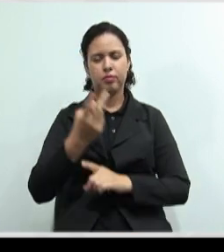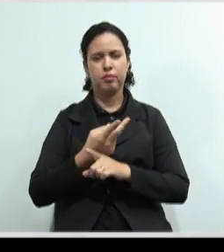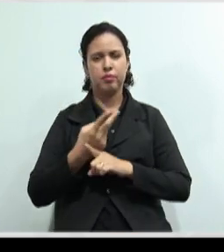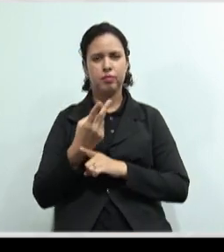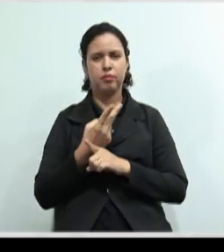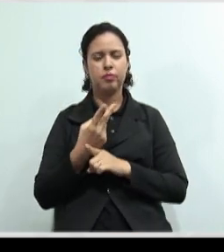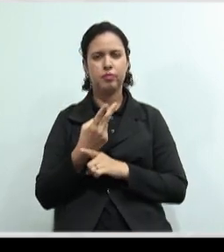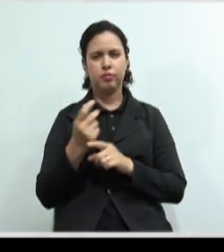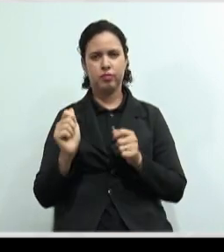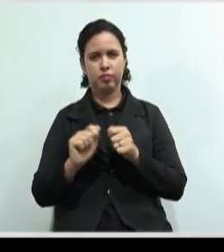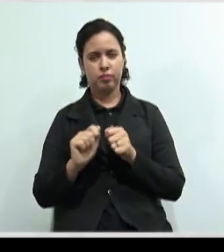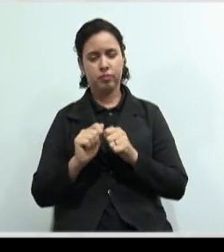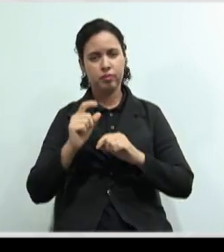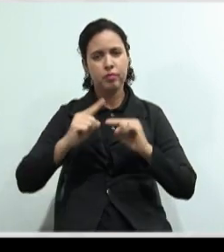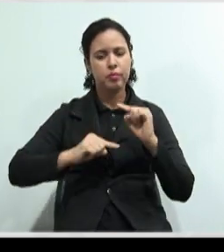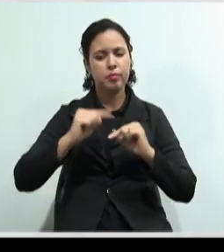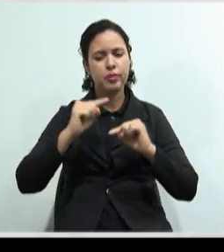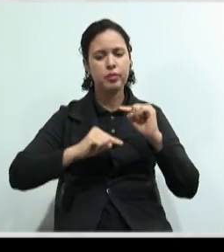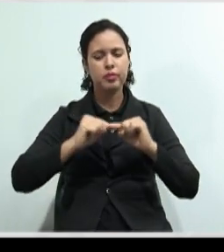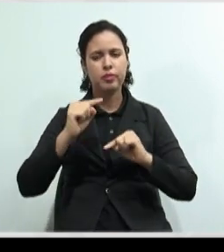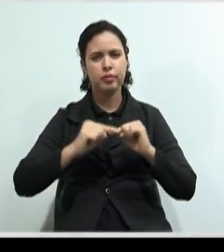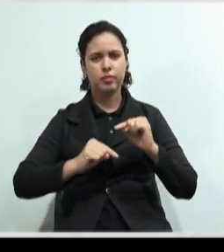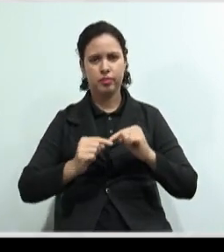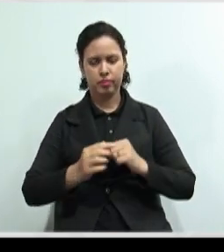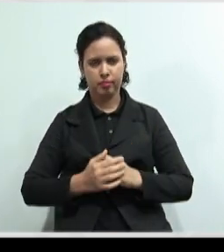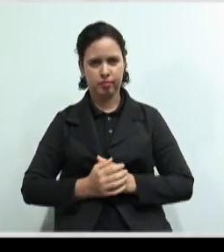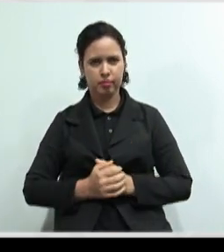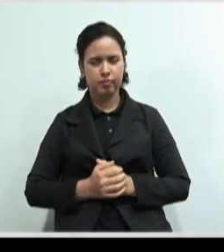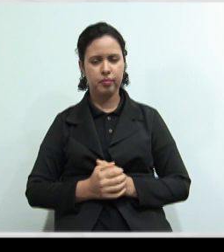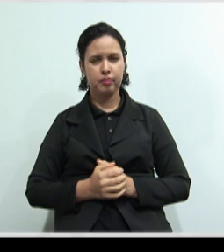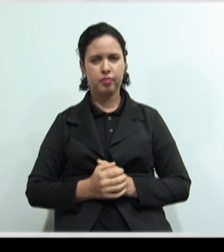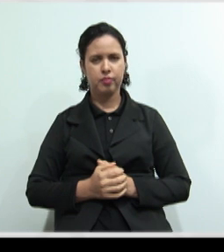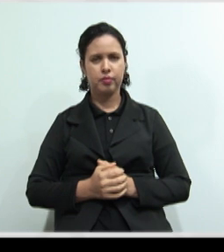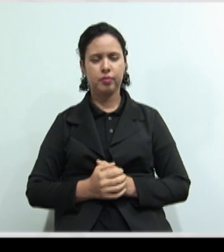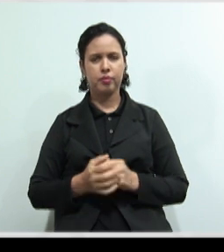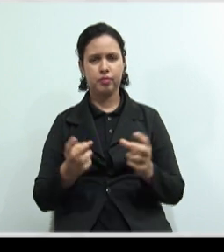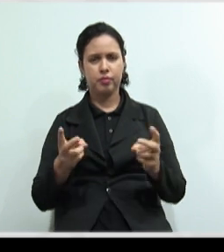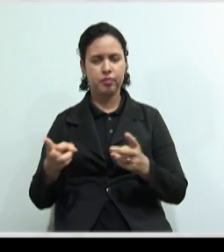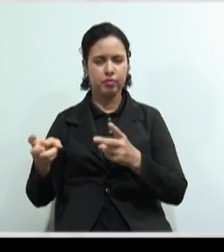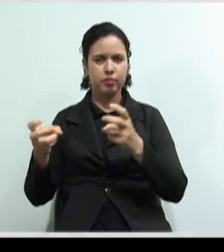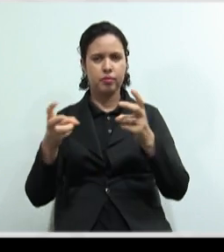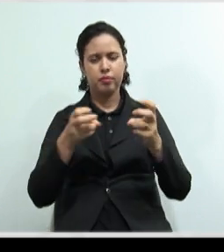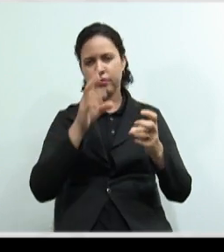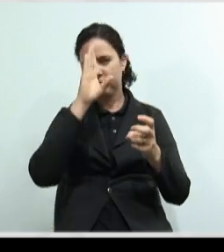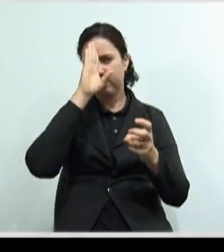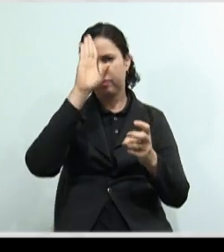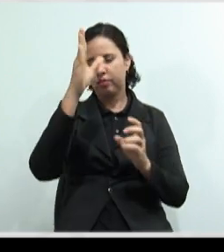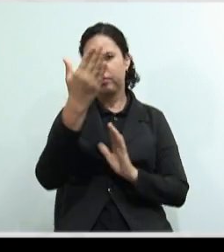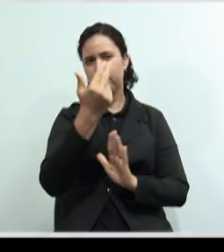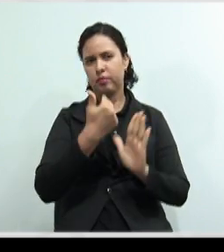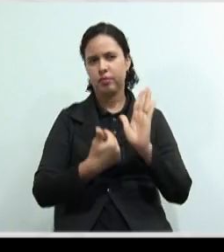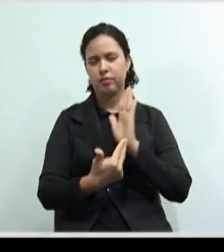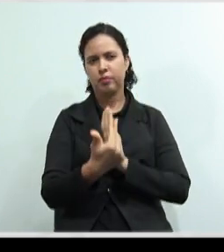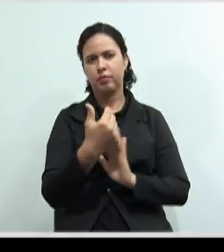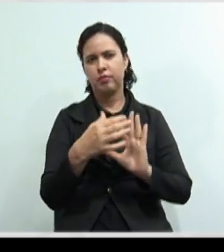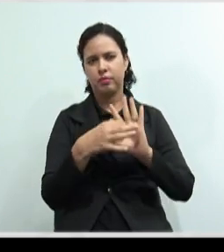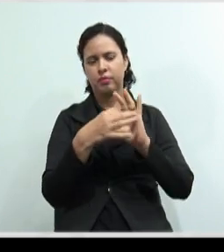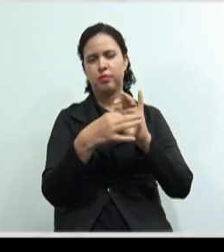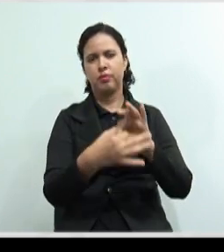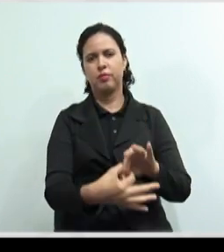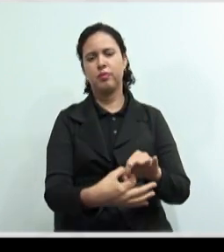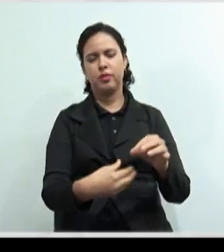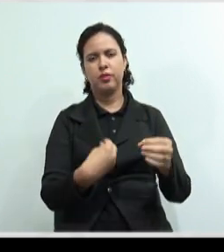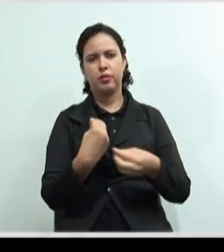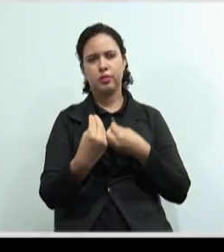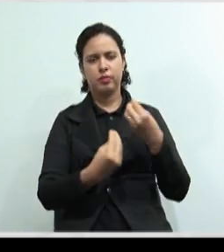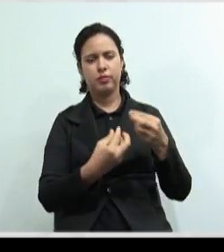na produção do produto. A gente vai observar isso principalmente por meio da imagem da empresa ligada sobre como é feita